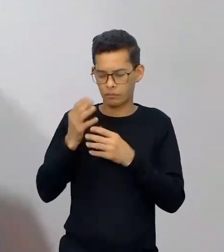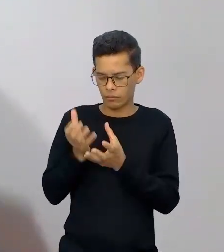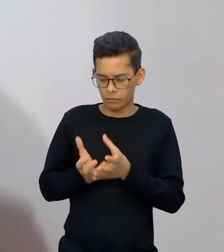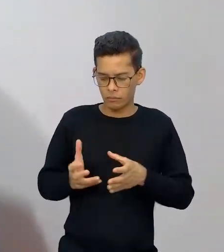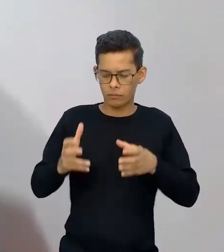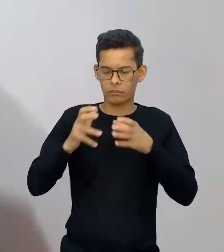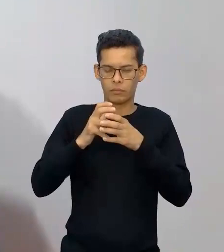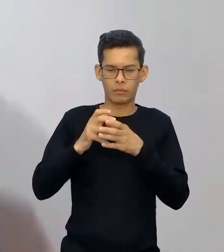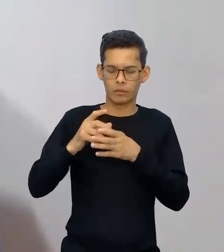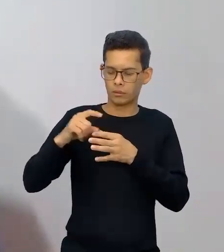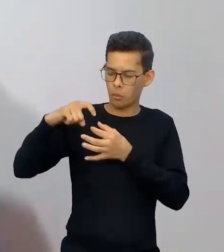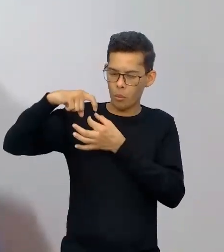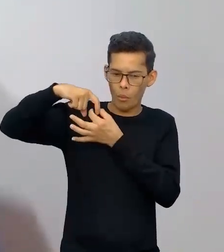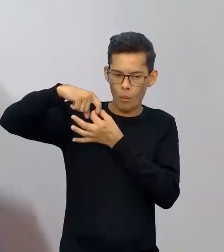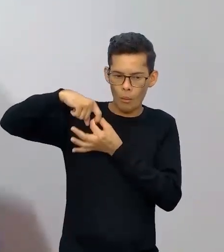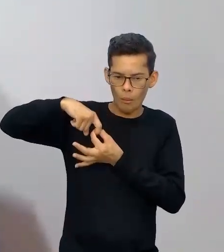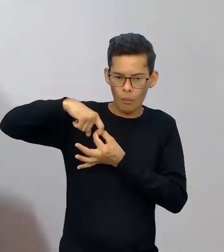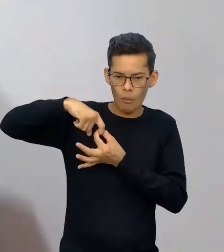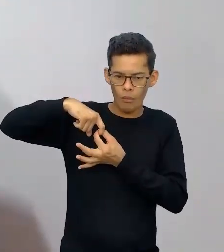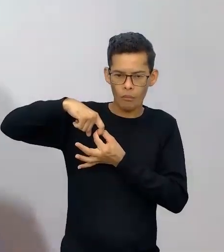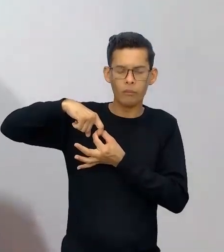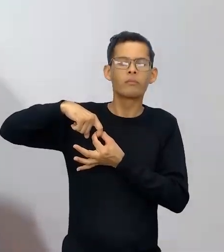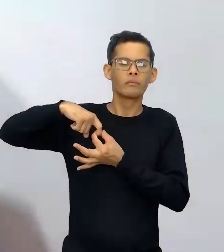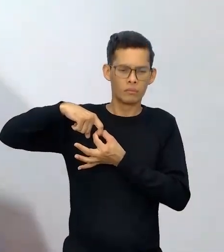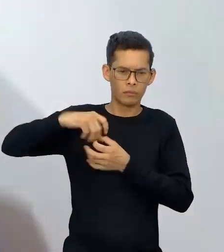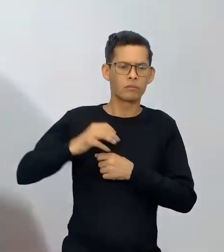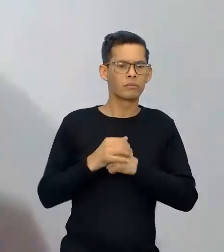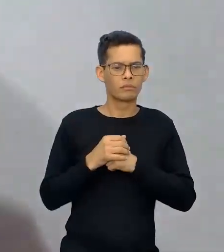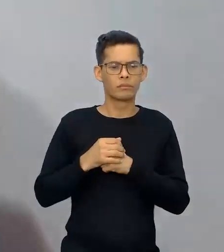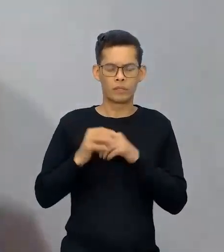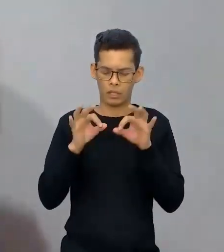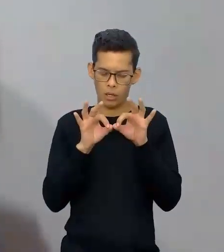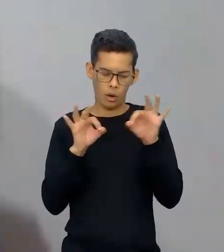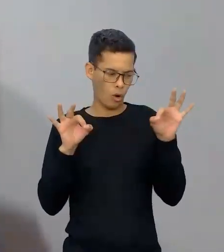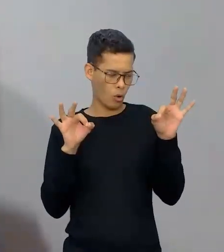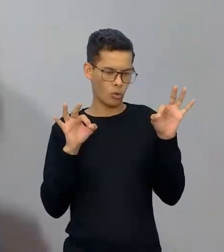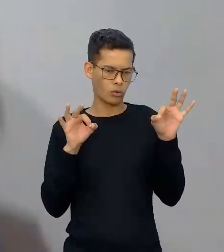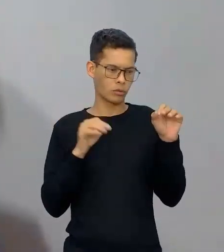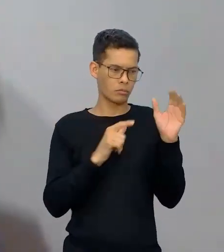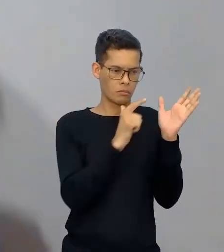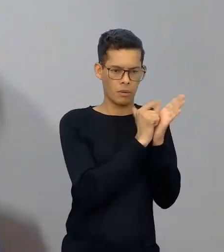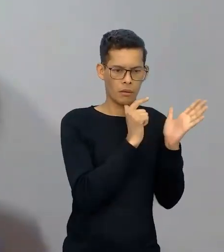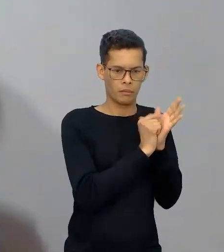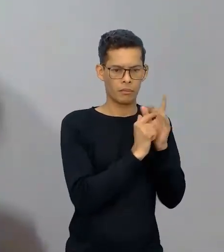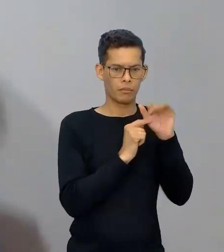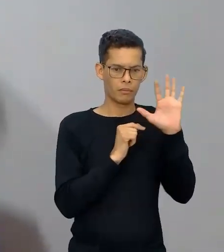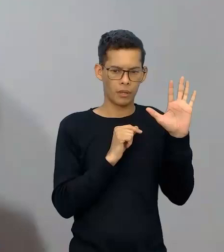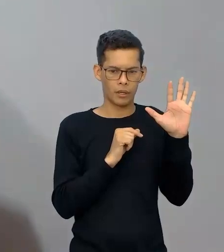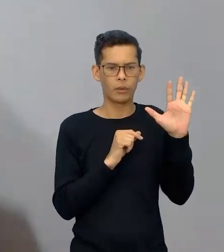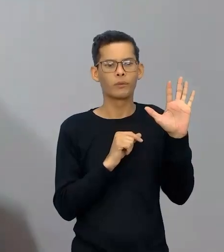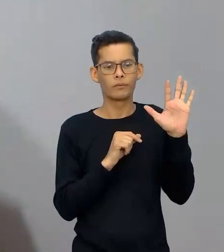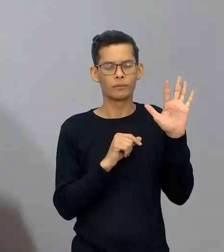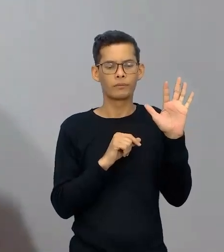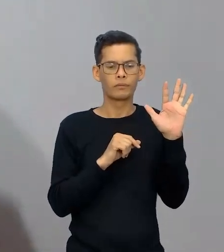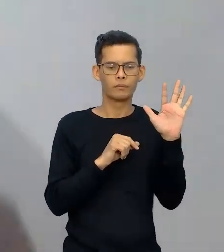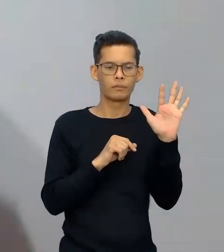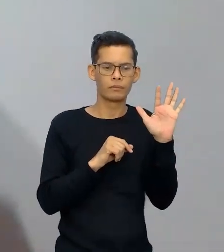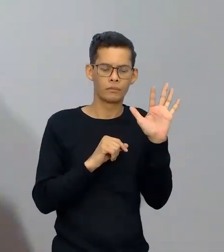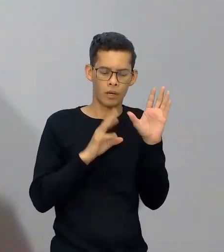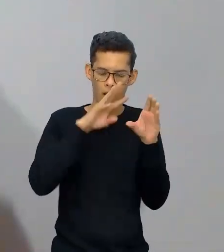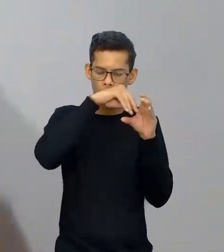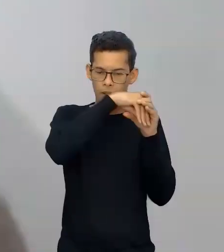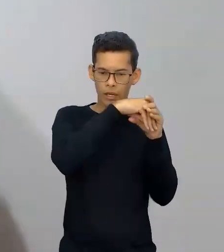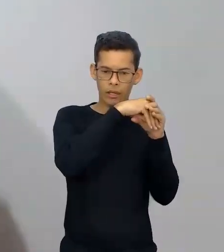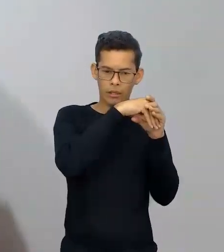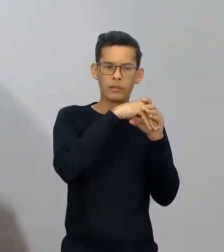do fio de cobre a pétala, né? Um pouco separado, claro, um pouco distante, o papel de tornassol aqui em cima, por dentro,